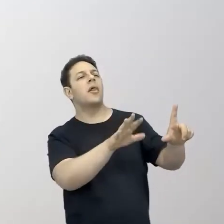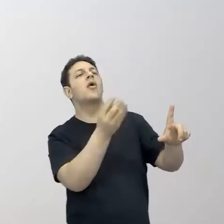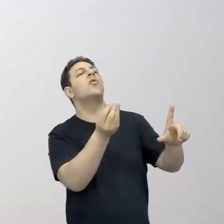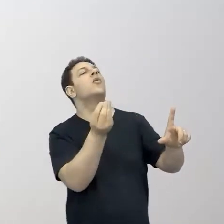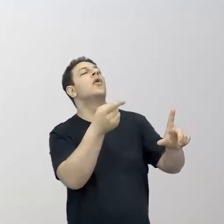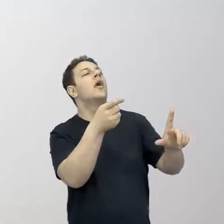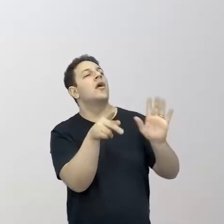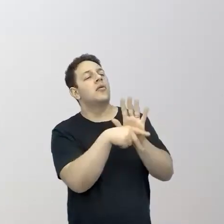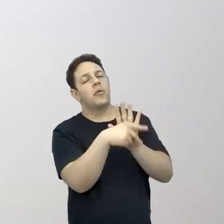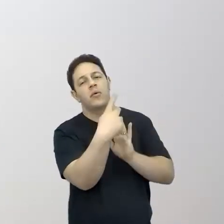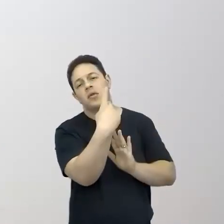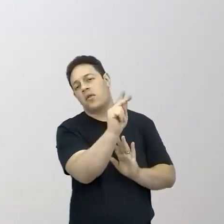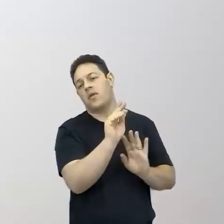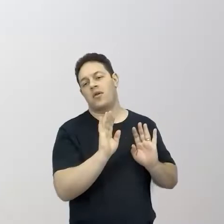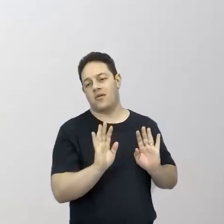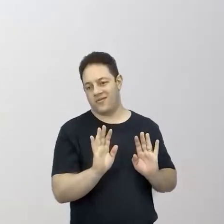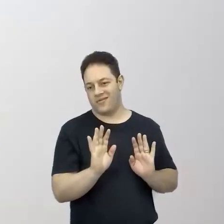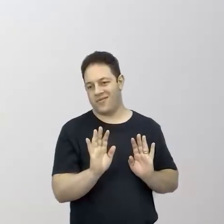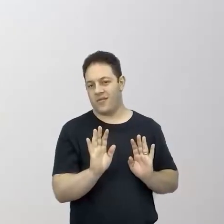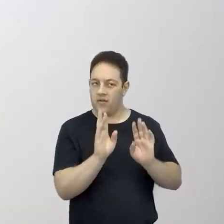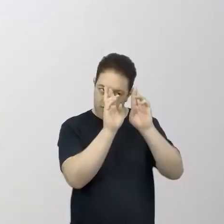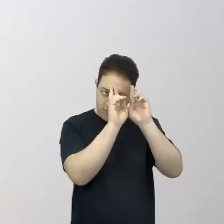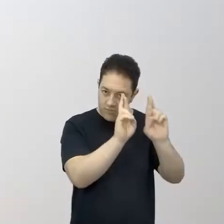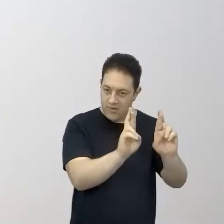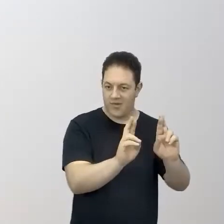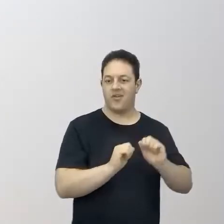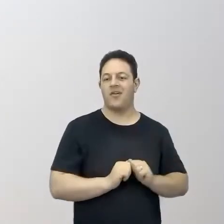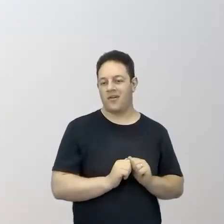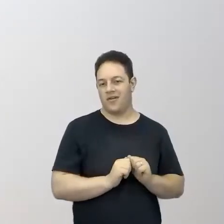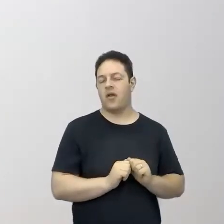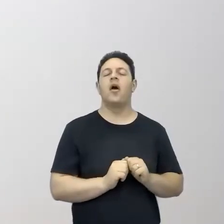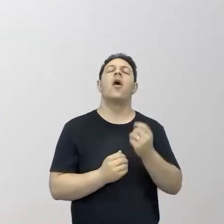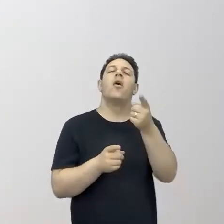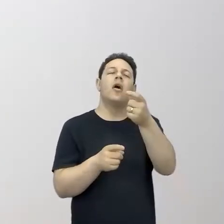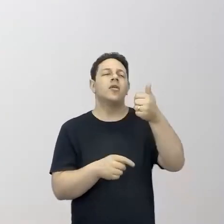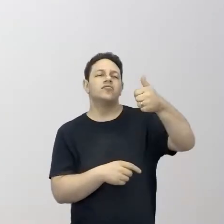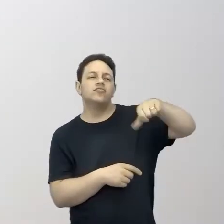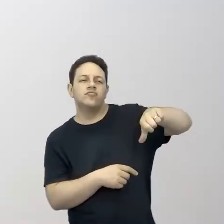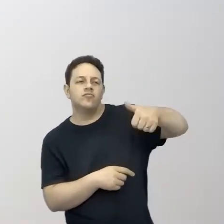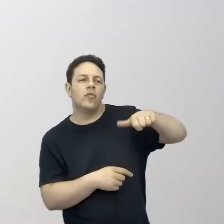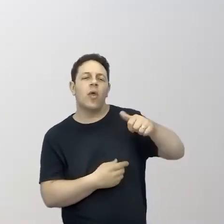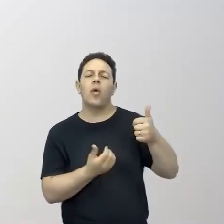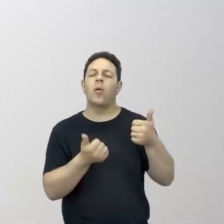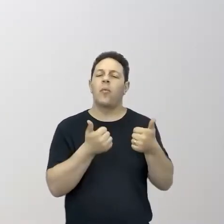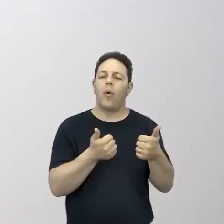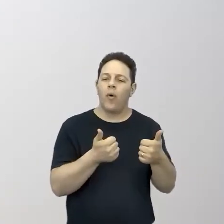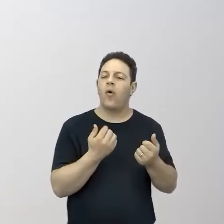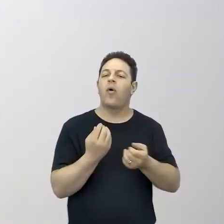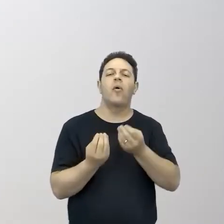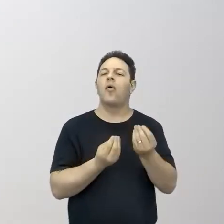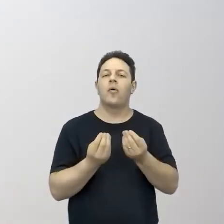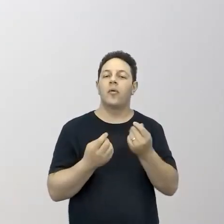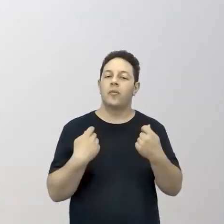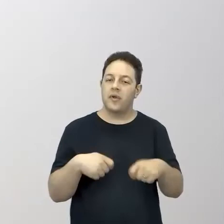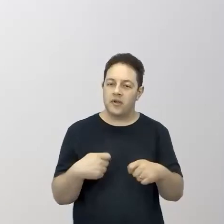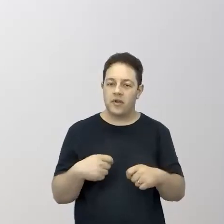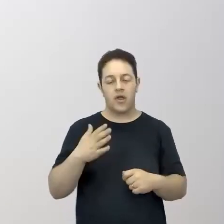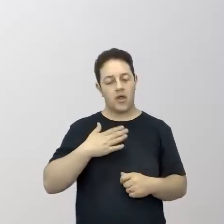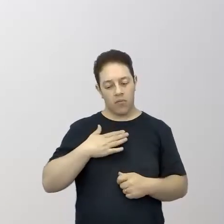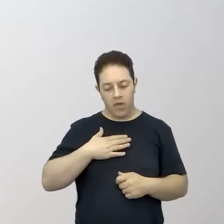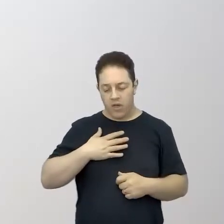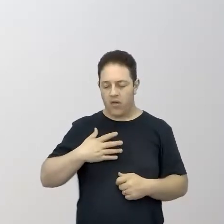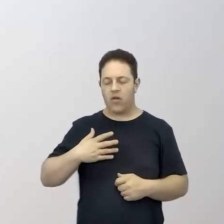por si própria. E para isso, para você fazer uma boa análise, o que você precisa fazer? Se despir dos seus